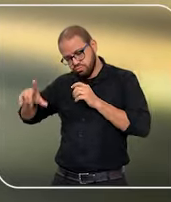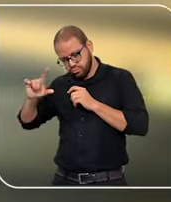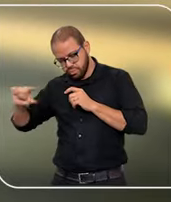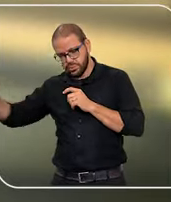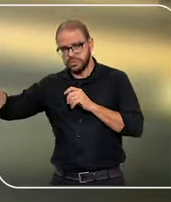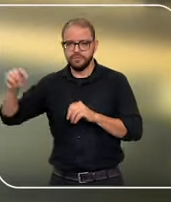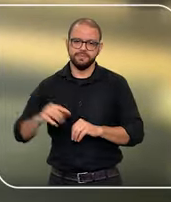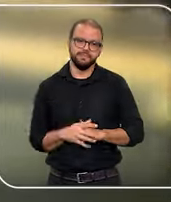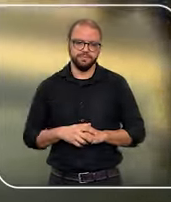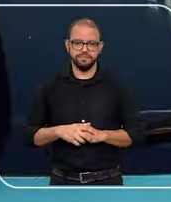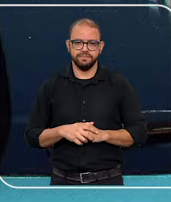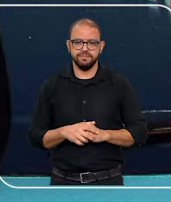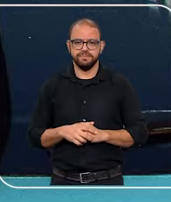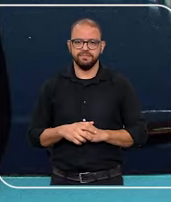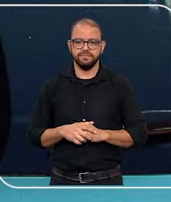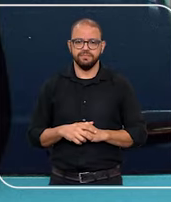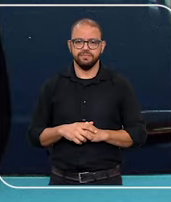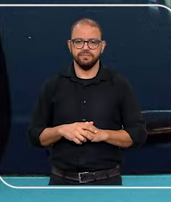passageiro descer.